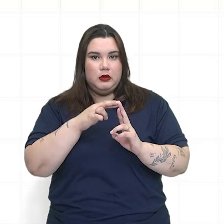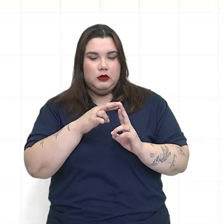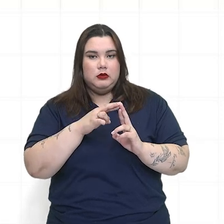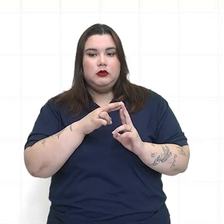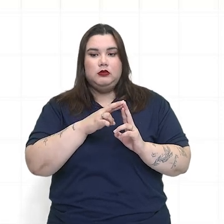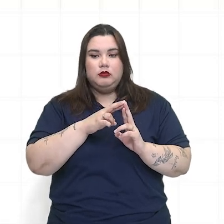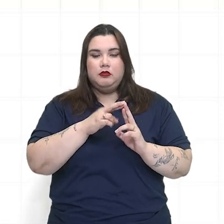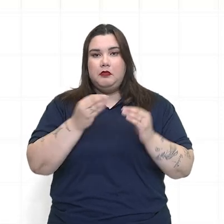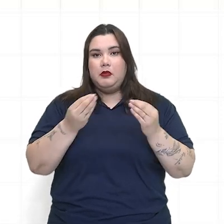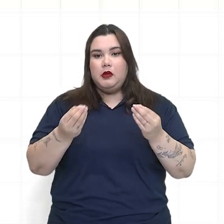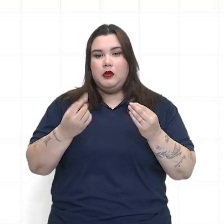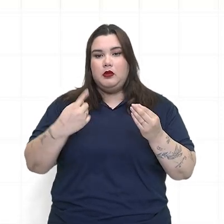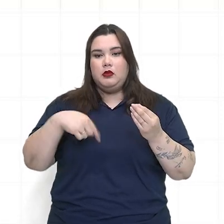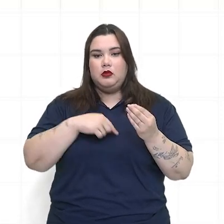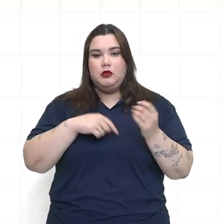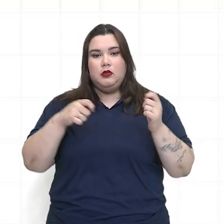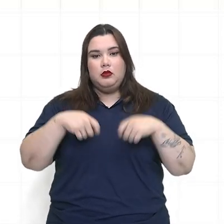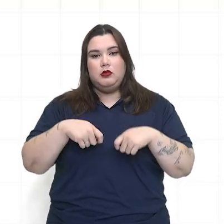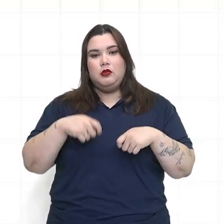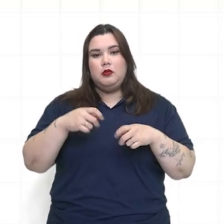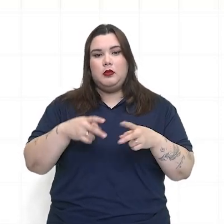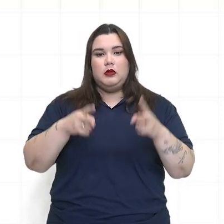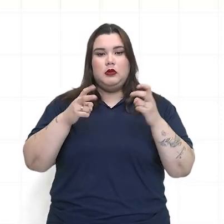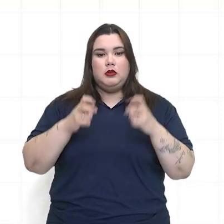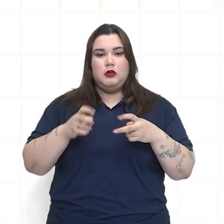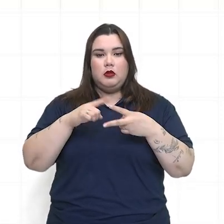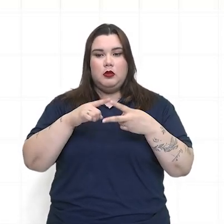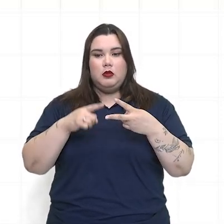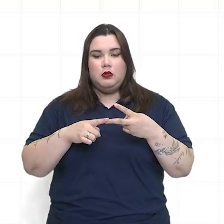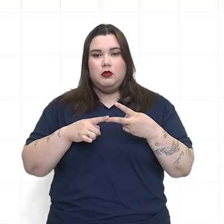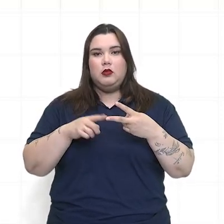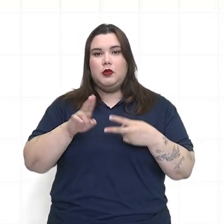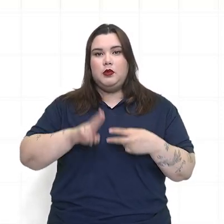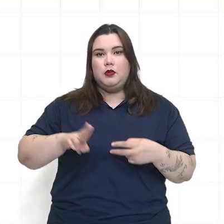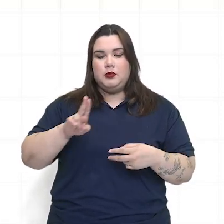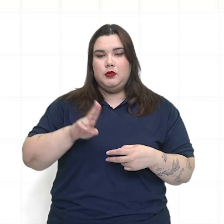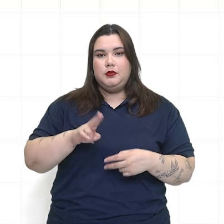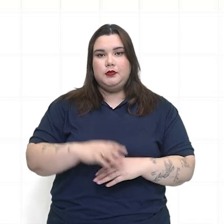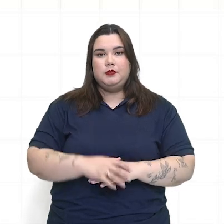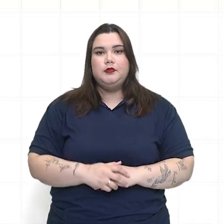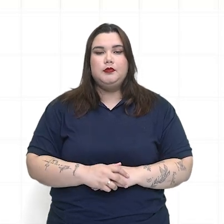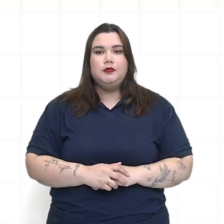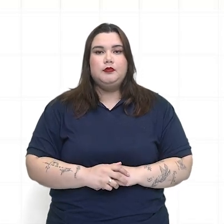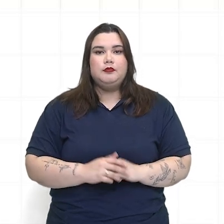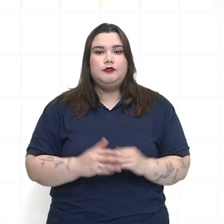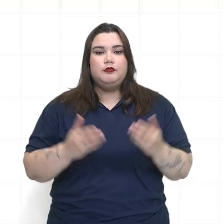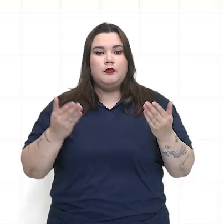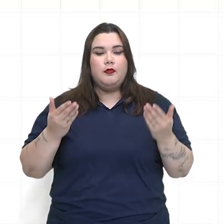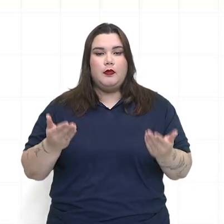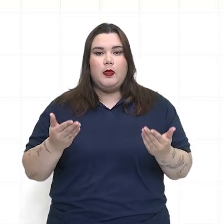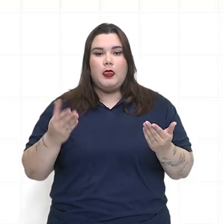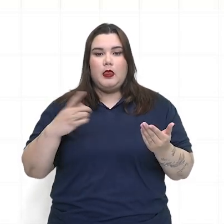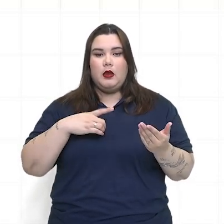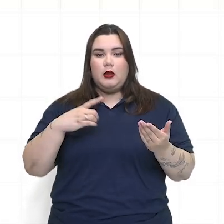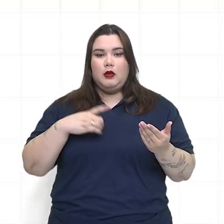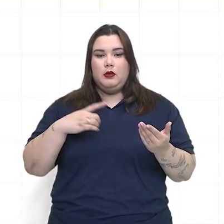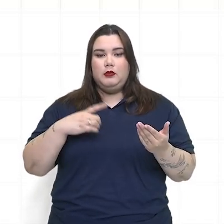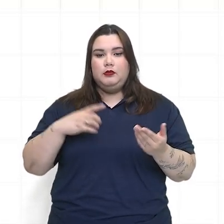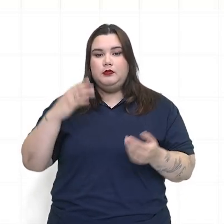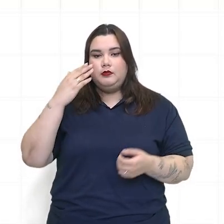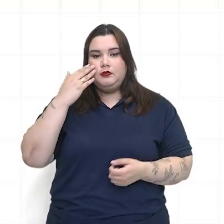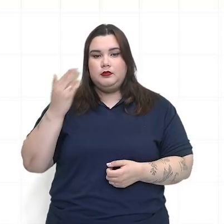referências para a gente poder conseguir medir esses ângulos utilizando o transferidor. Então, quando a gente tem aqui,